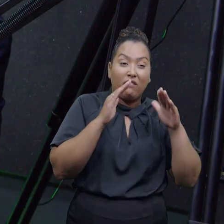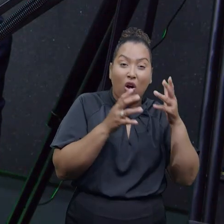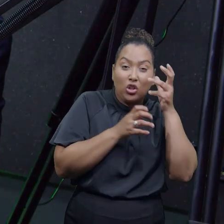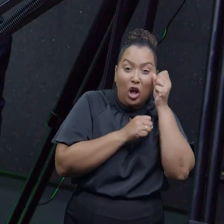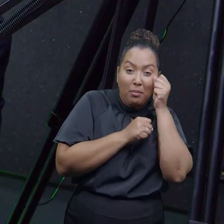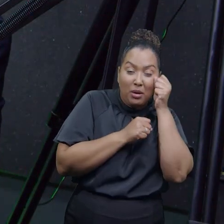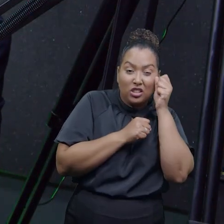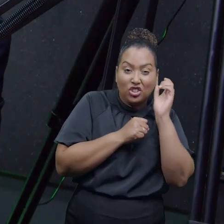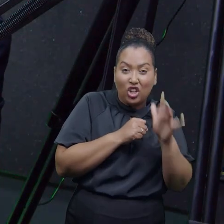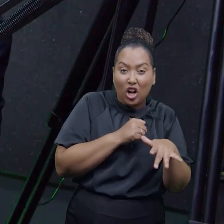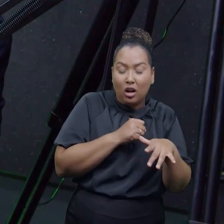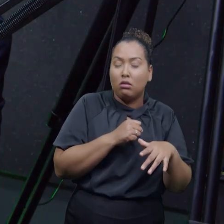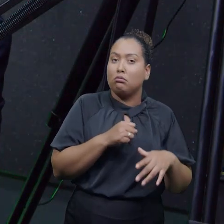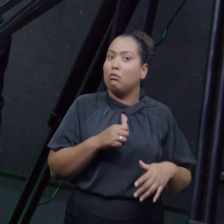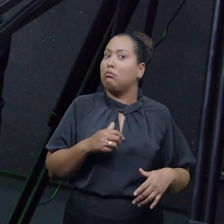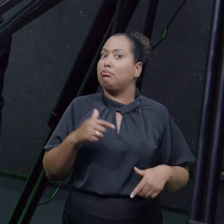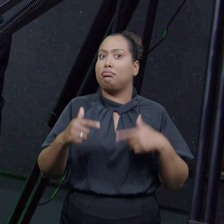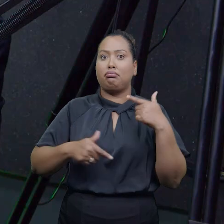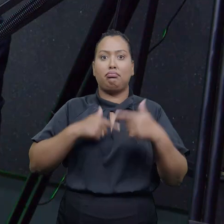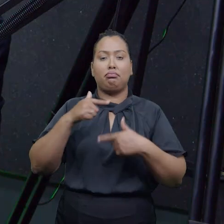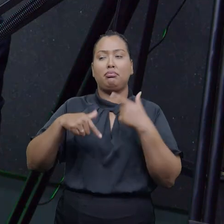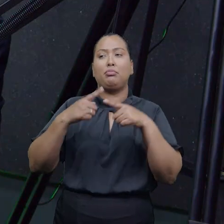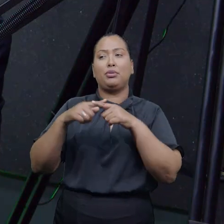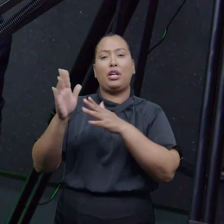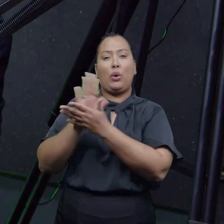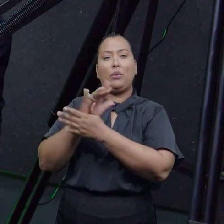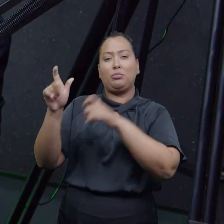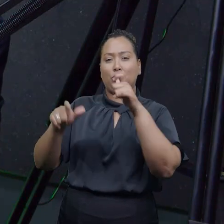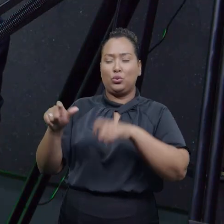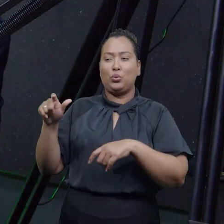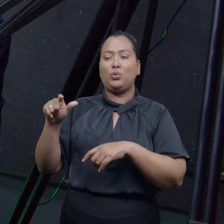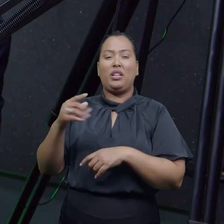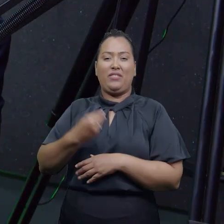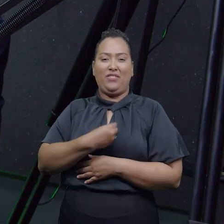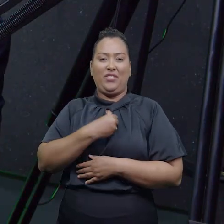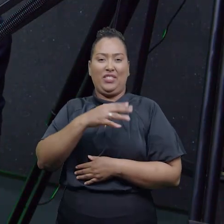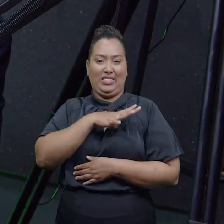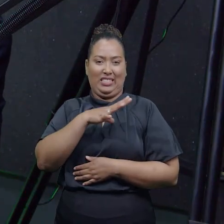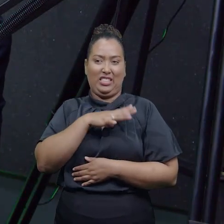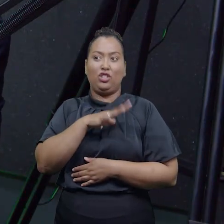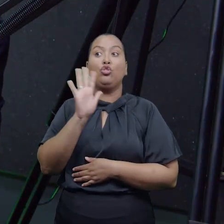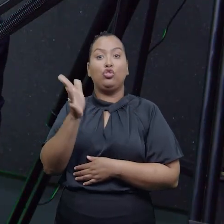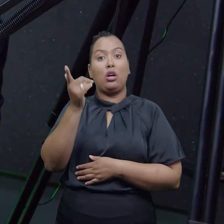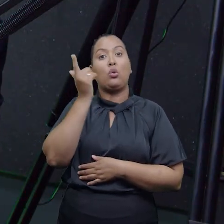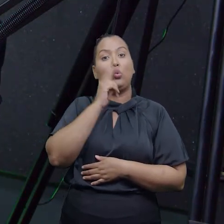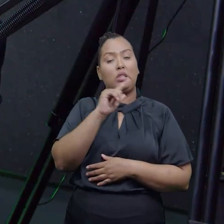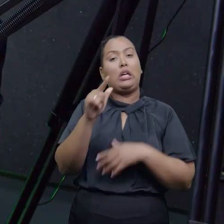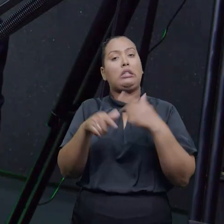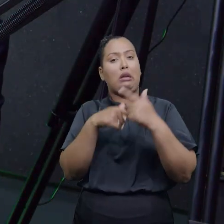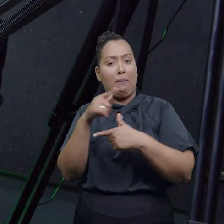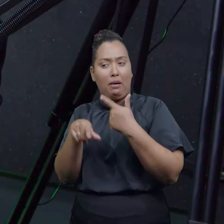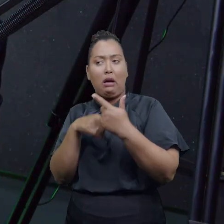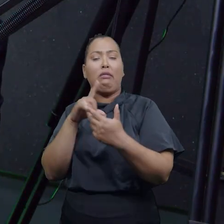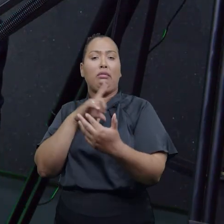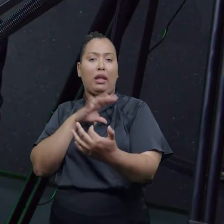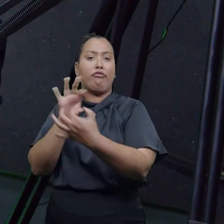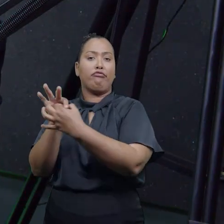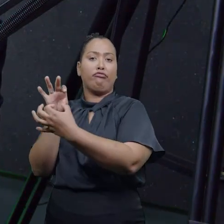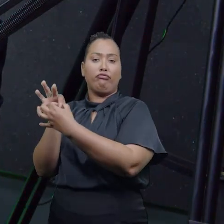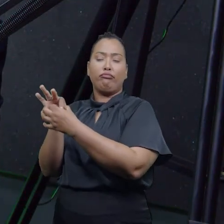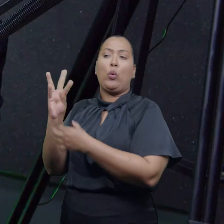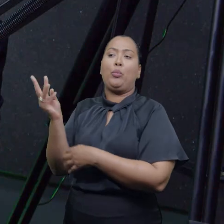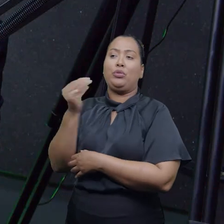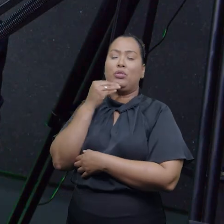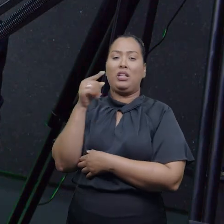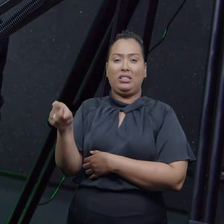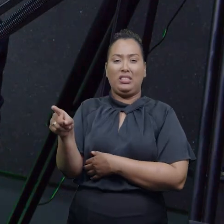porque claro que a população que está no centro desenvolve ali os seus vínculos, às vezes tem até trabalho por ali, suas oportunidades